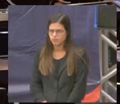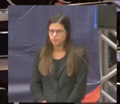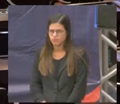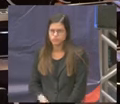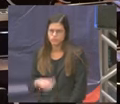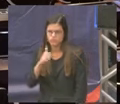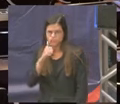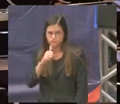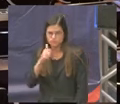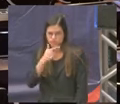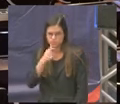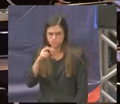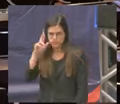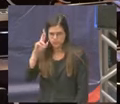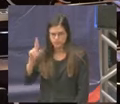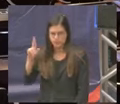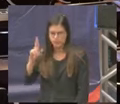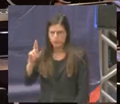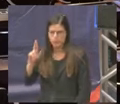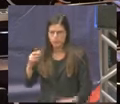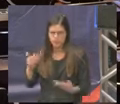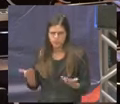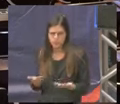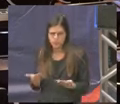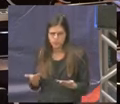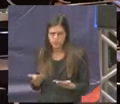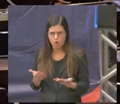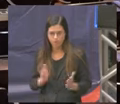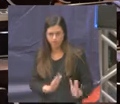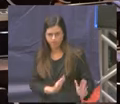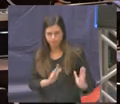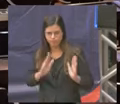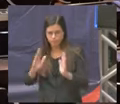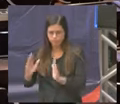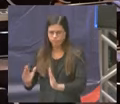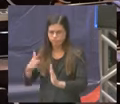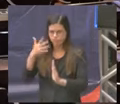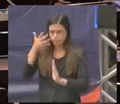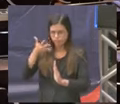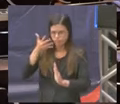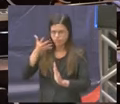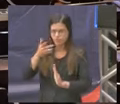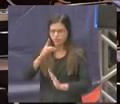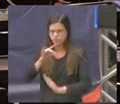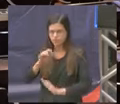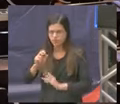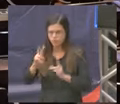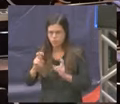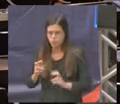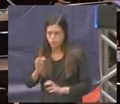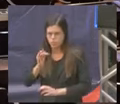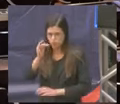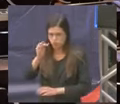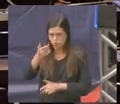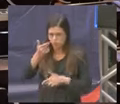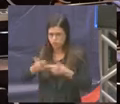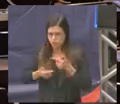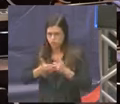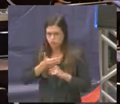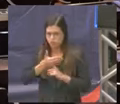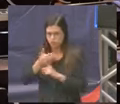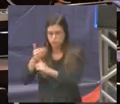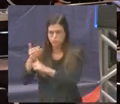Senhoras e senhores, em seguida daremos início ao segundo painel do dia sobre o futuro do trabalho,